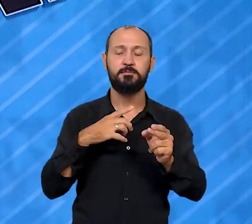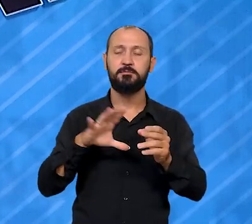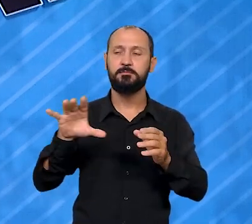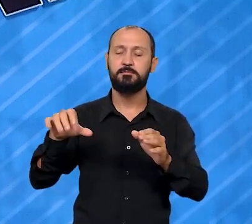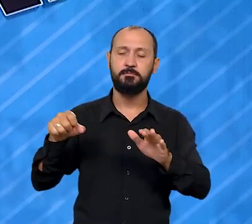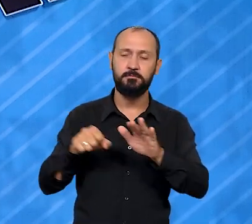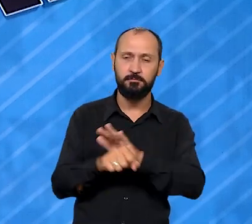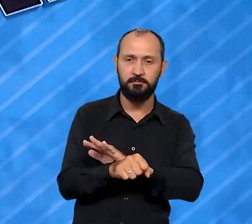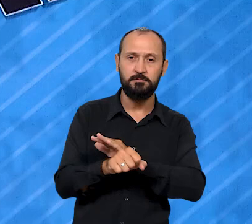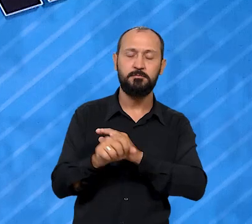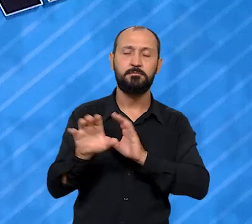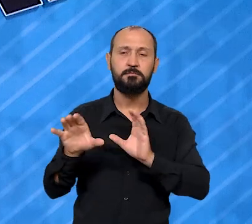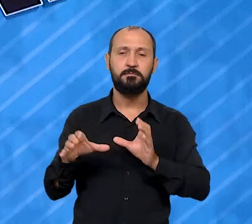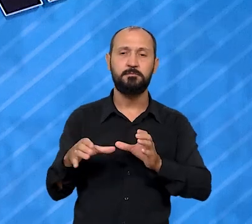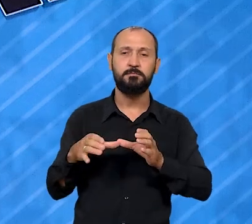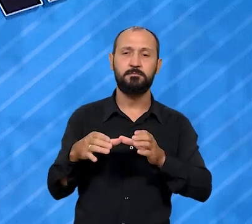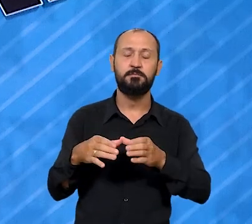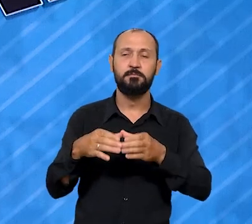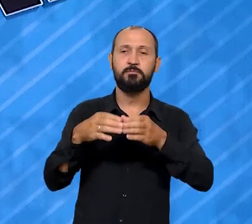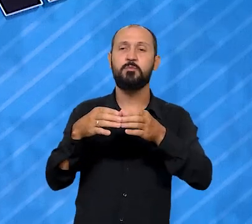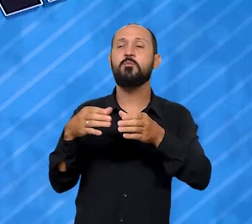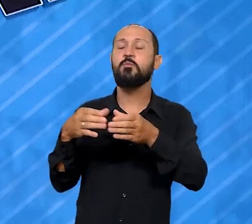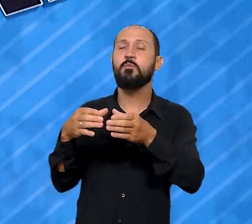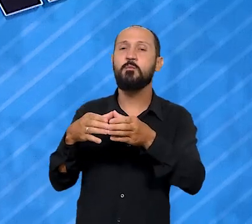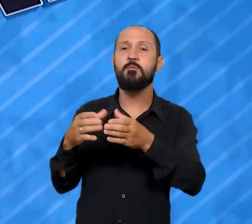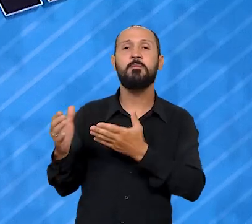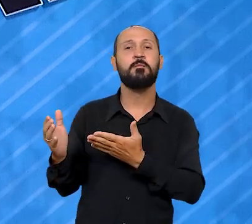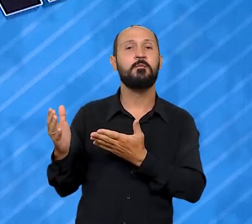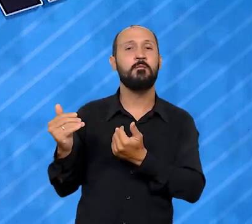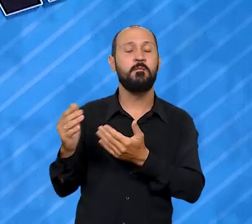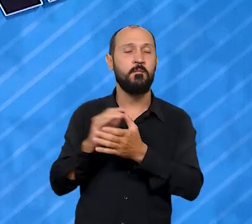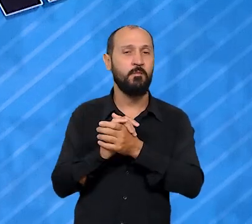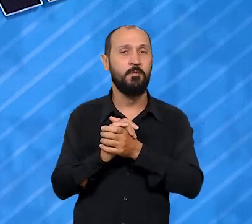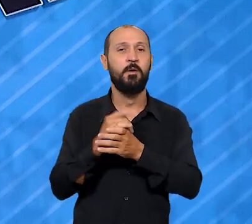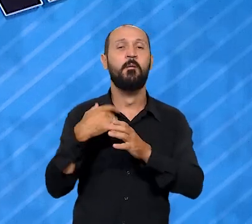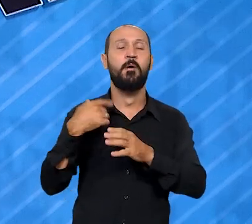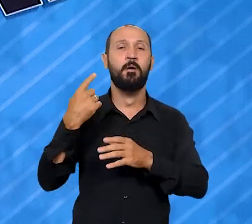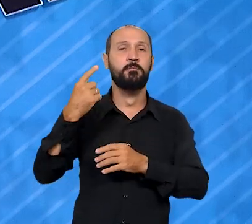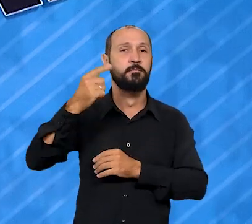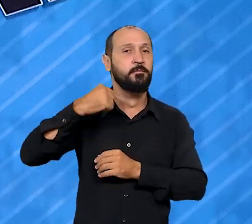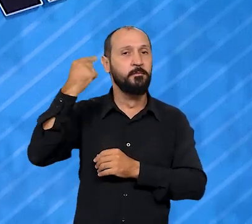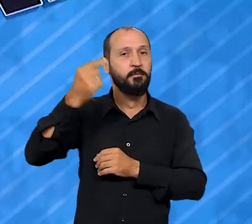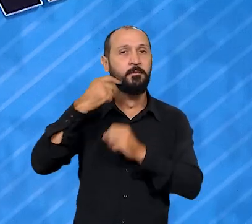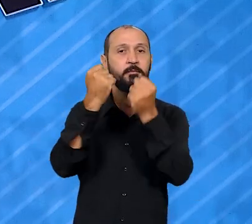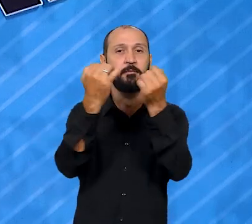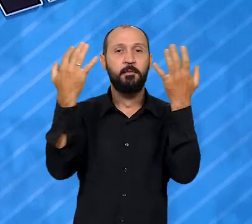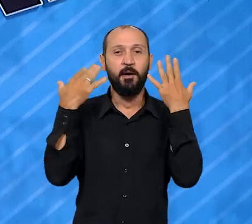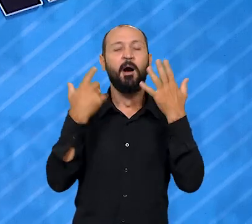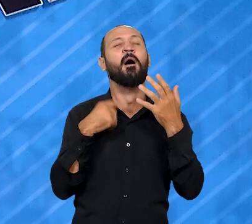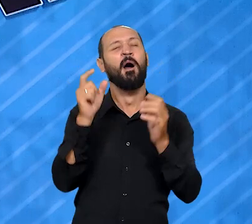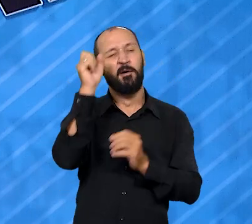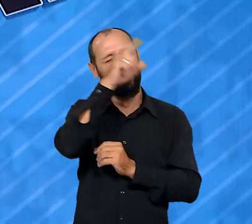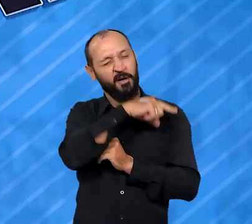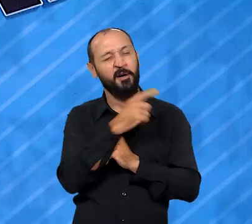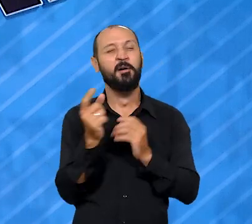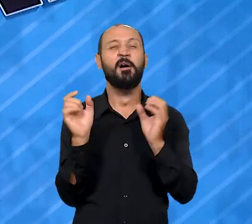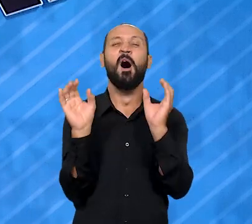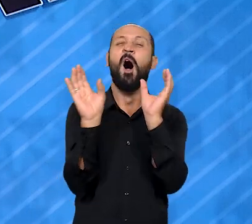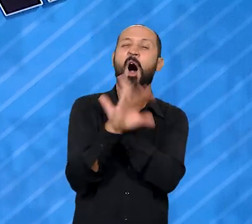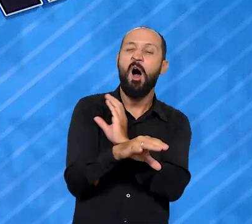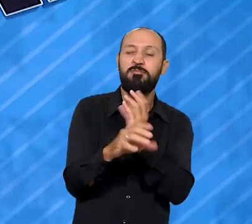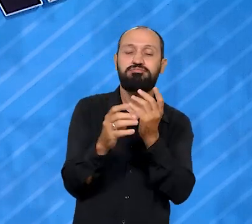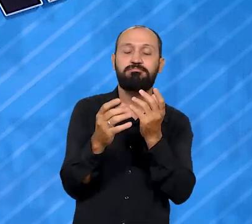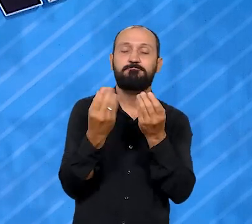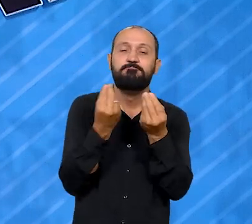A gente vem integrando a advocacia mais jovem, porque a advocacia ambientalista é uma advocacia bastante